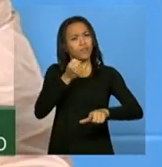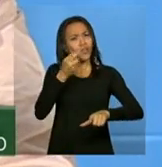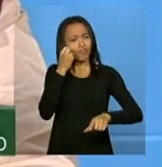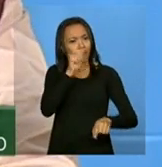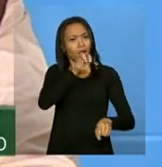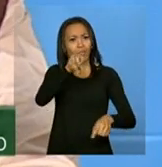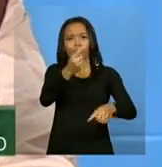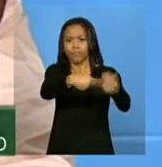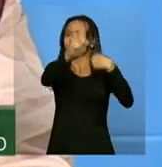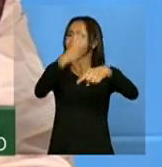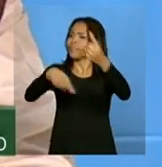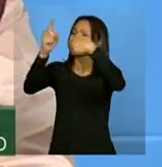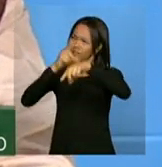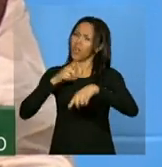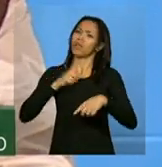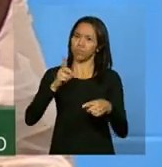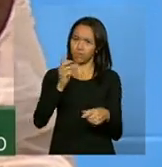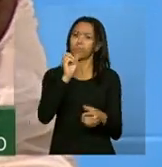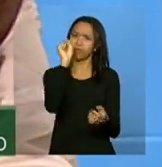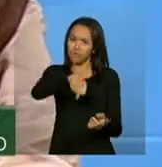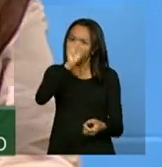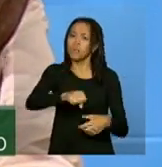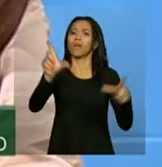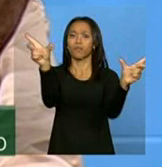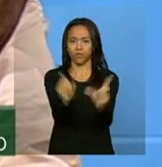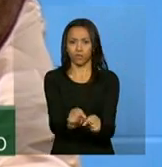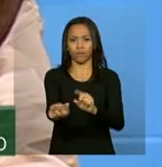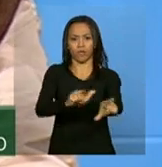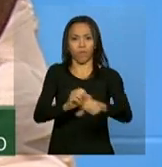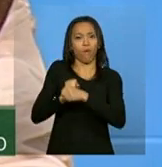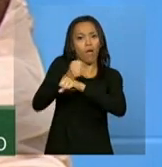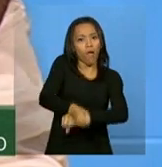Vemos a redução, sim, do trabalho infantil.